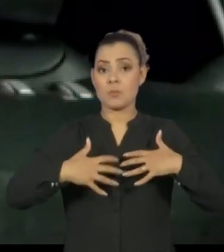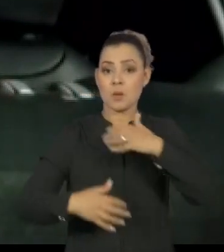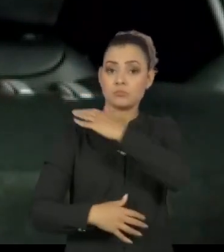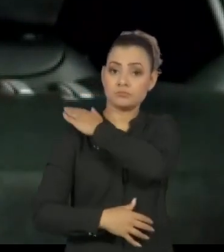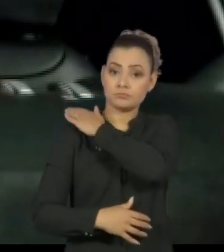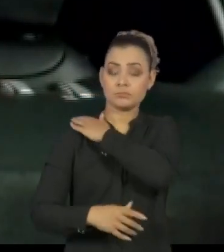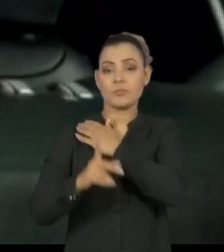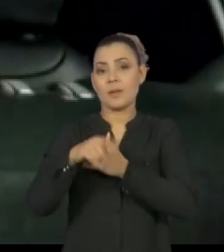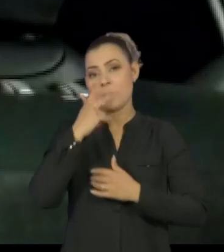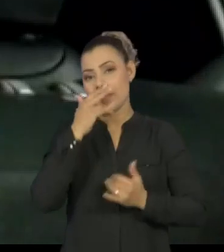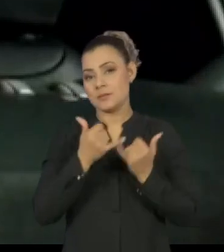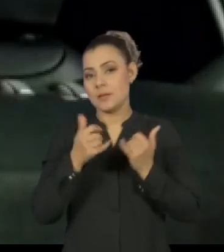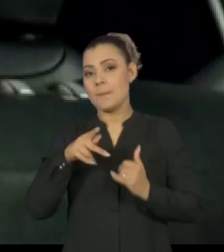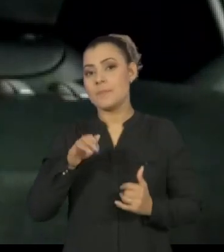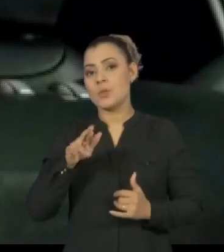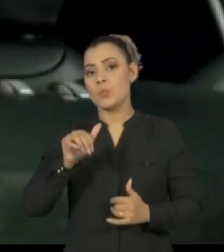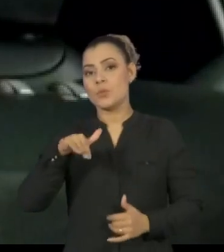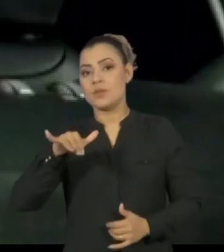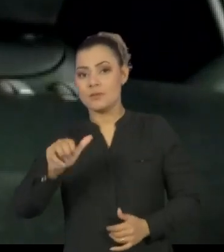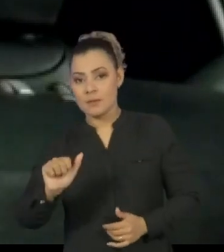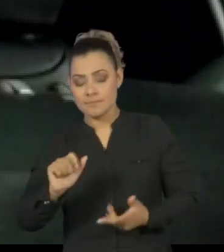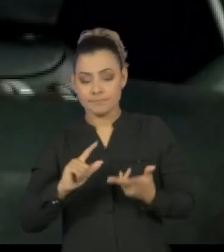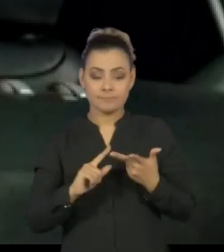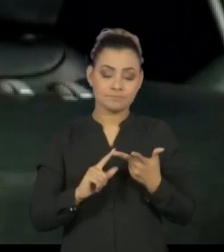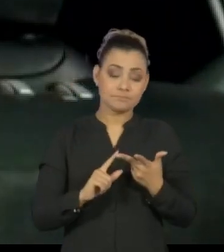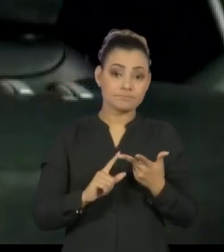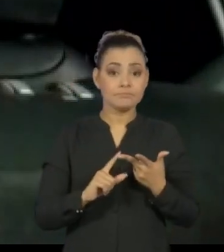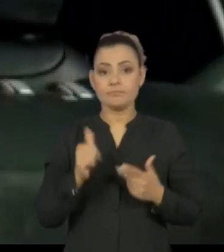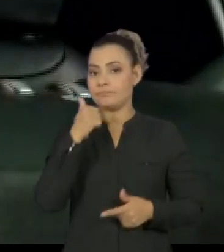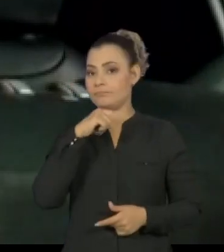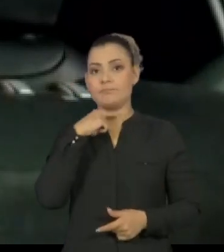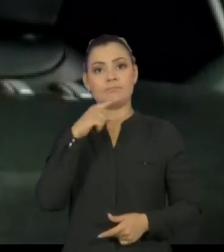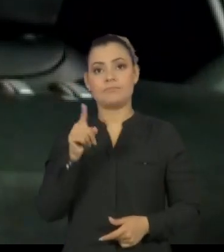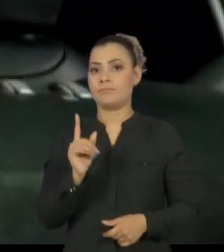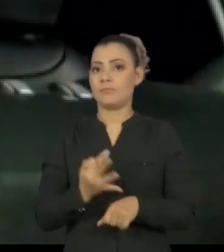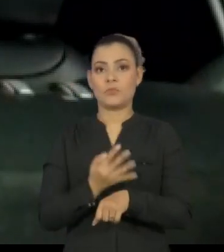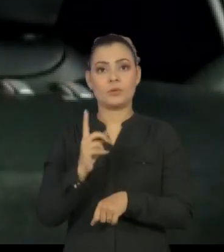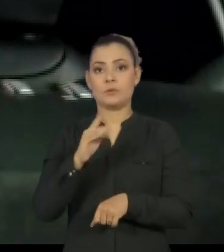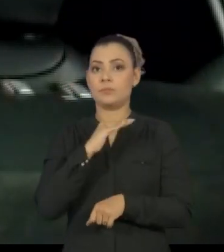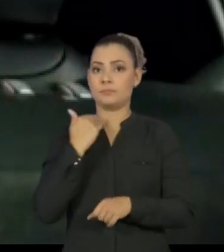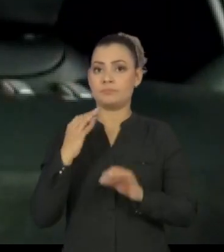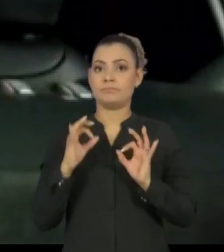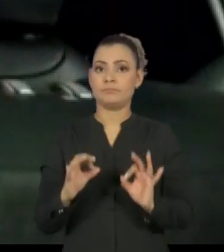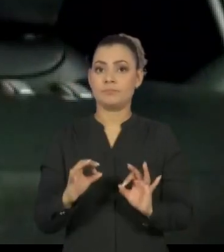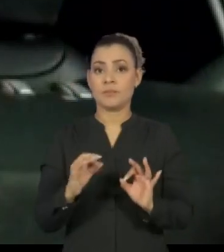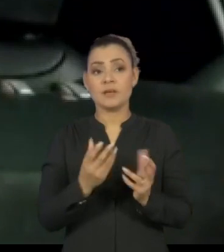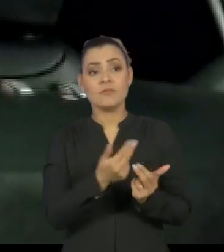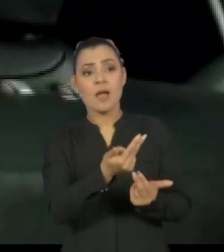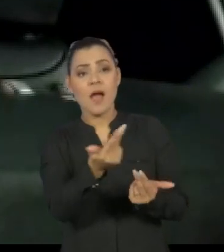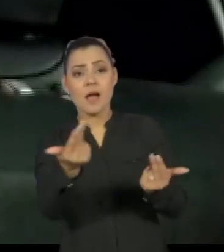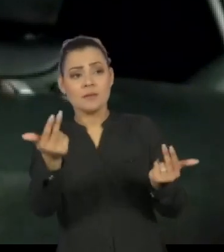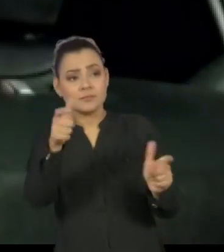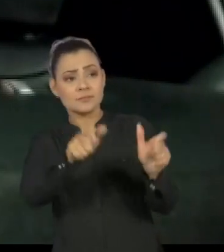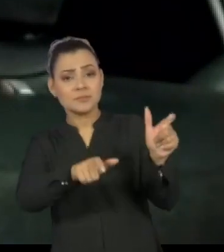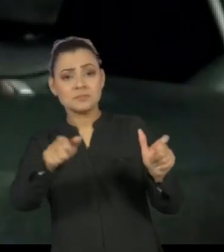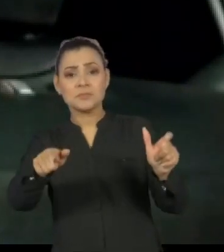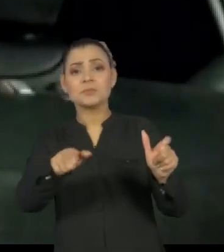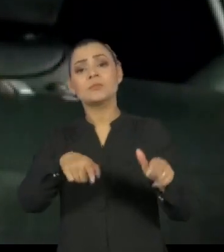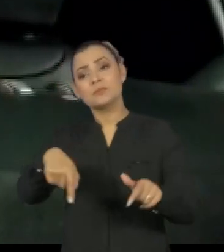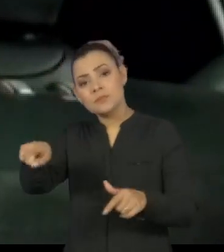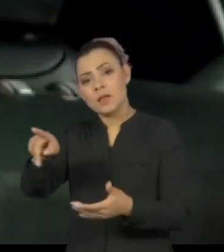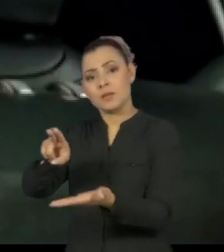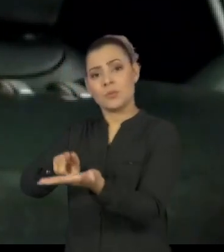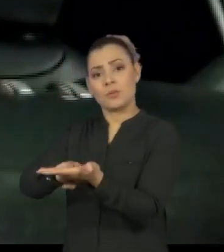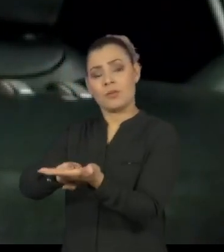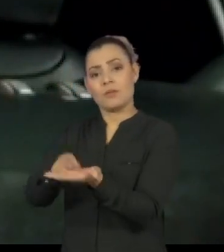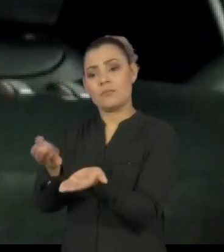ser uma pneumonia. E minha mãe não resistiu, como muitos que vão para a UTI